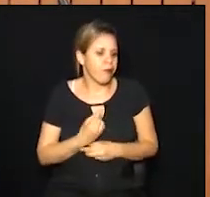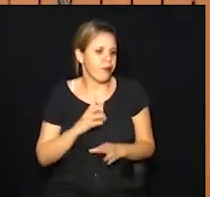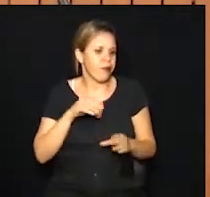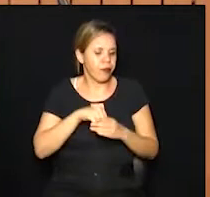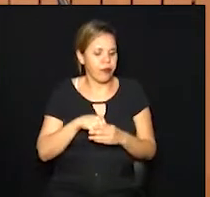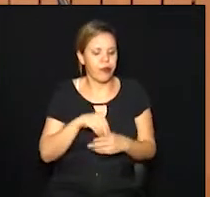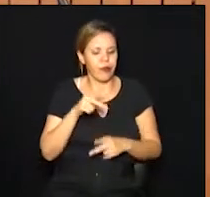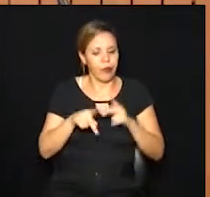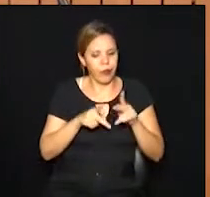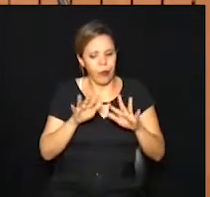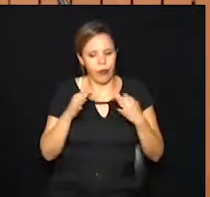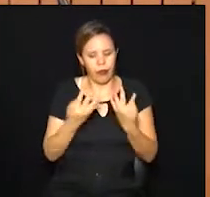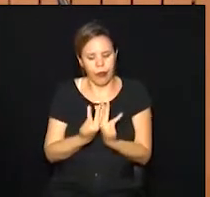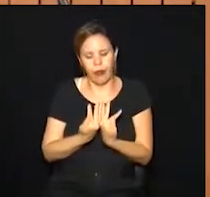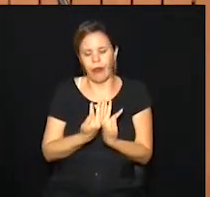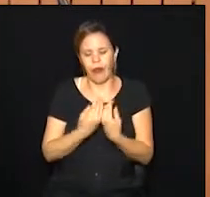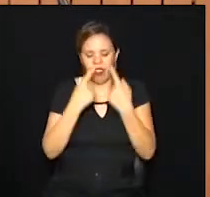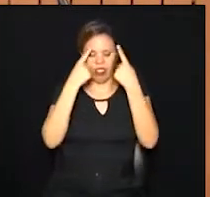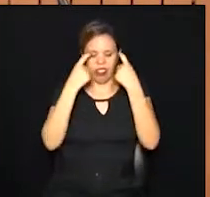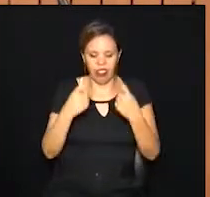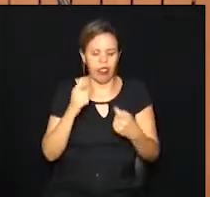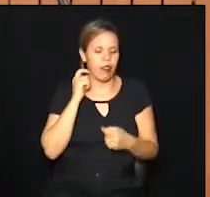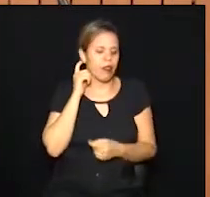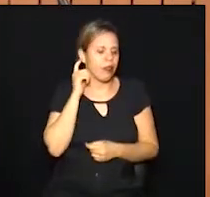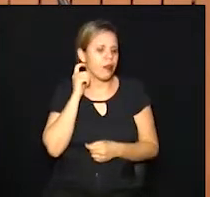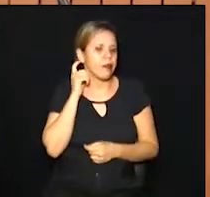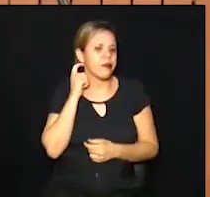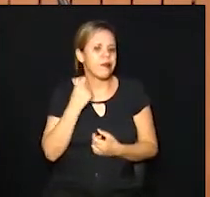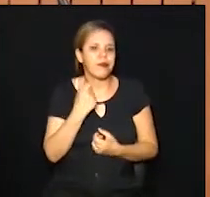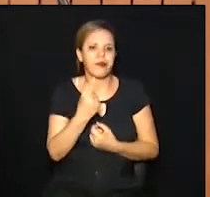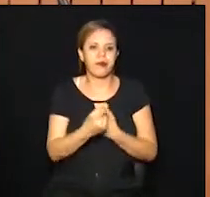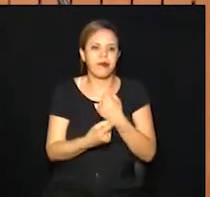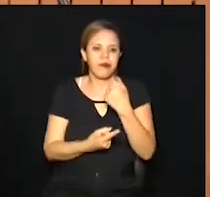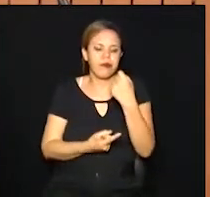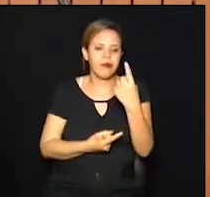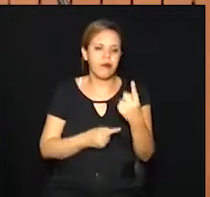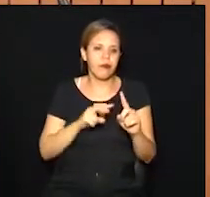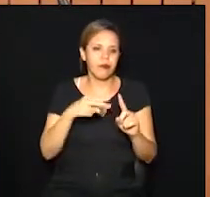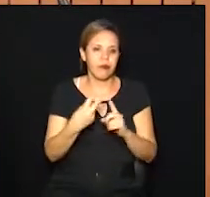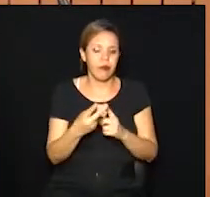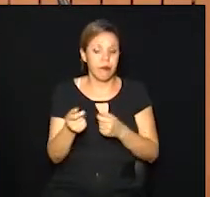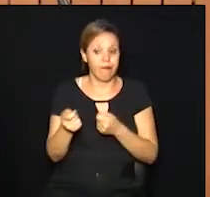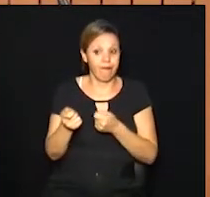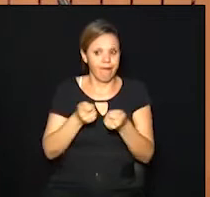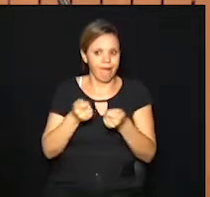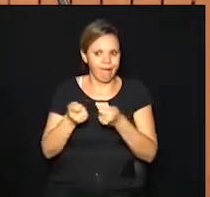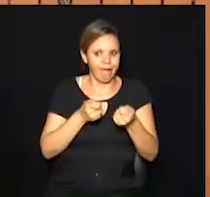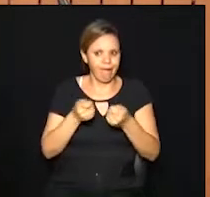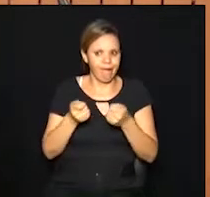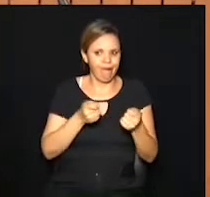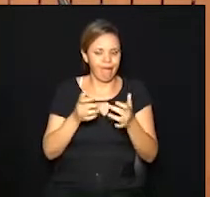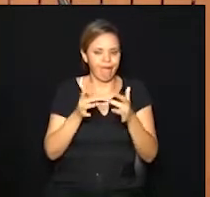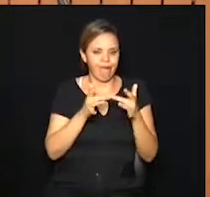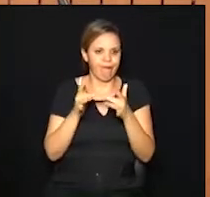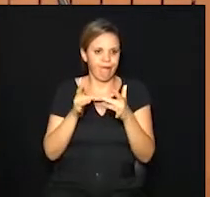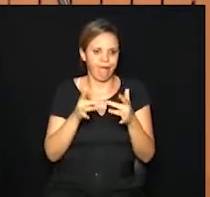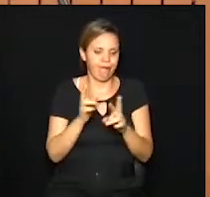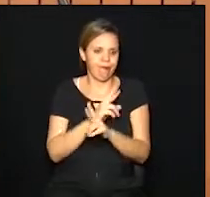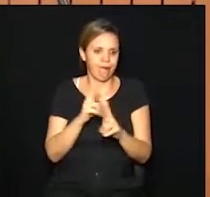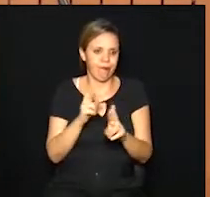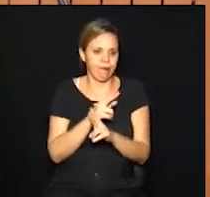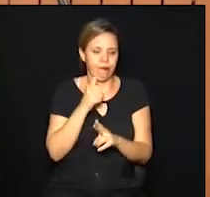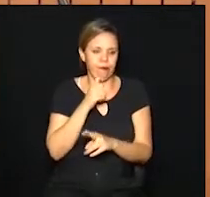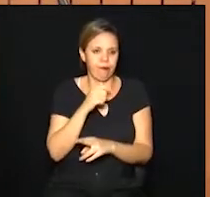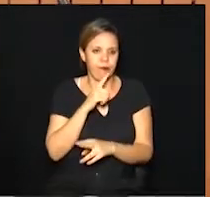seus agressores. E um dos aspectos dessa violência é o controle das relações que a